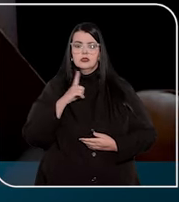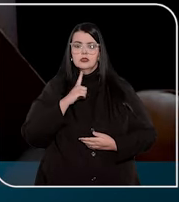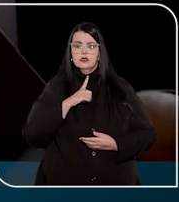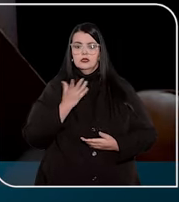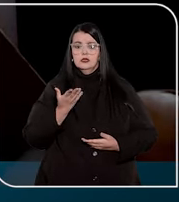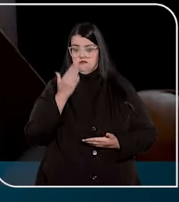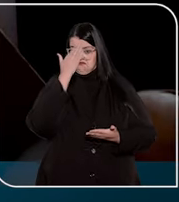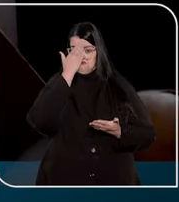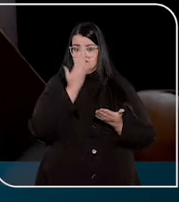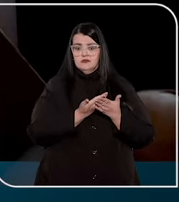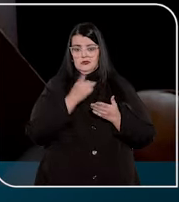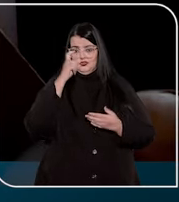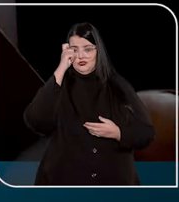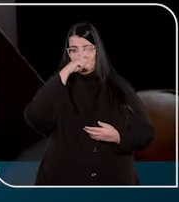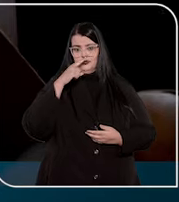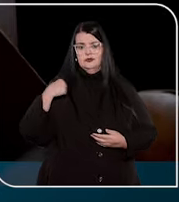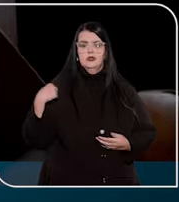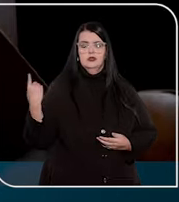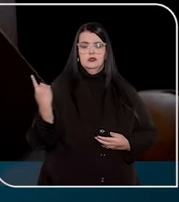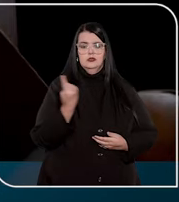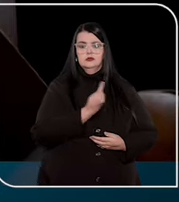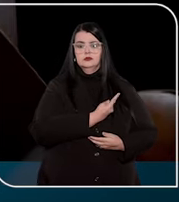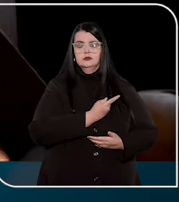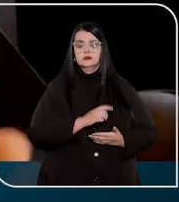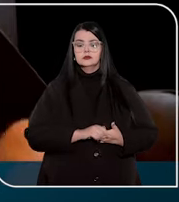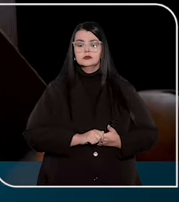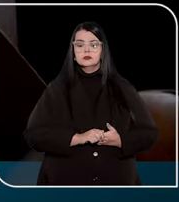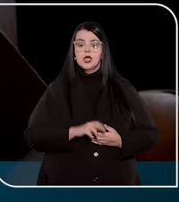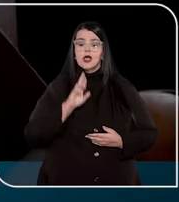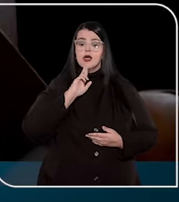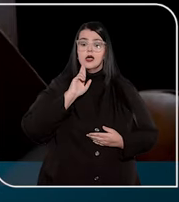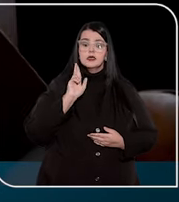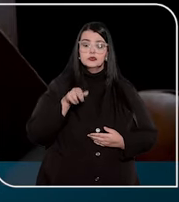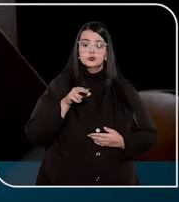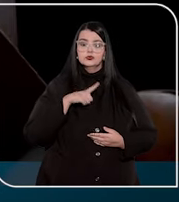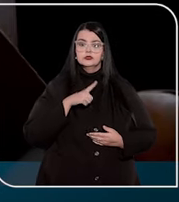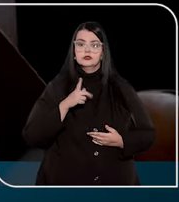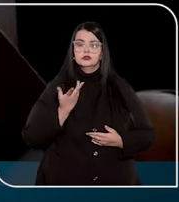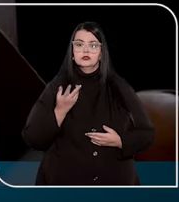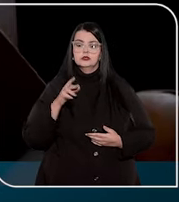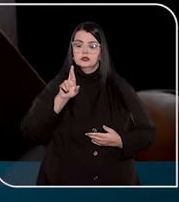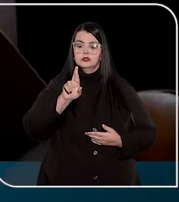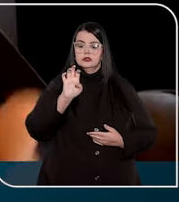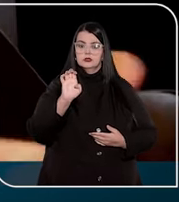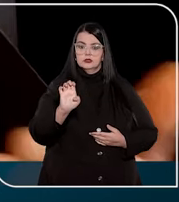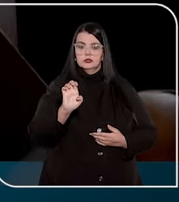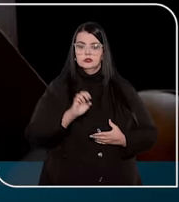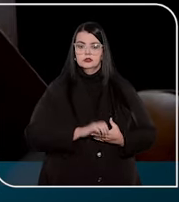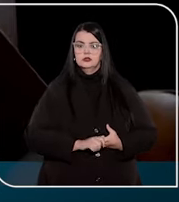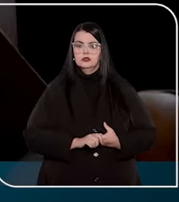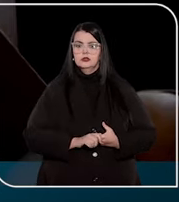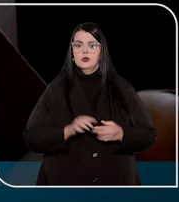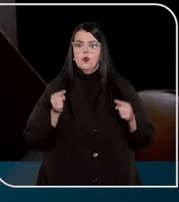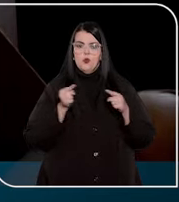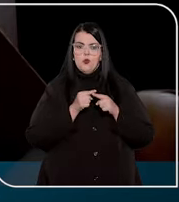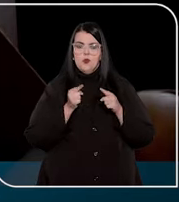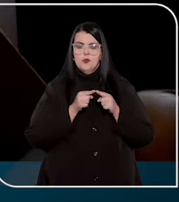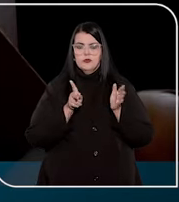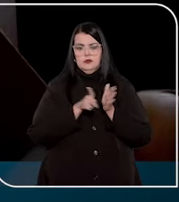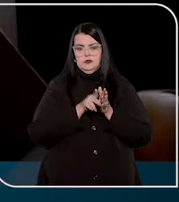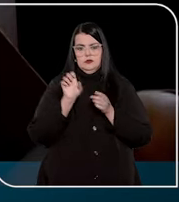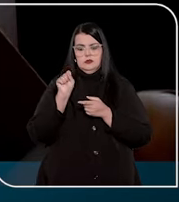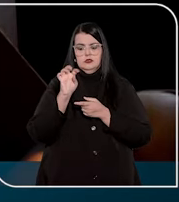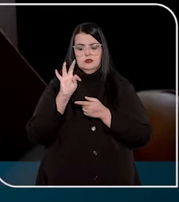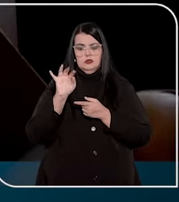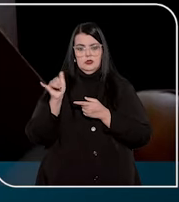acreditem, é uma dificuldade para todos nós, porque as razões do recurso extraordinário são dirigidas ao Supremo Tribunal